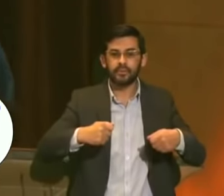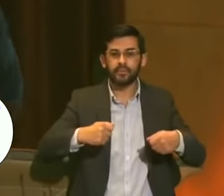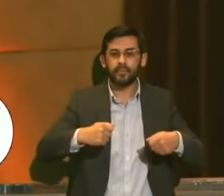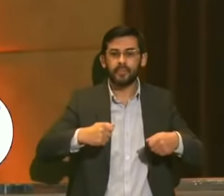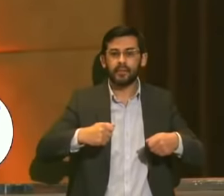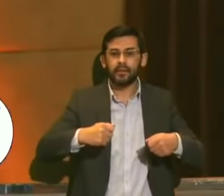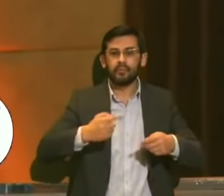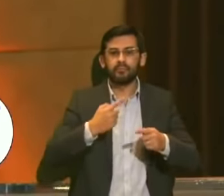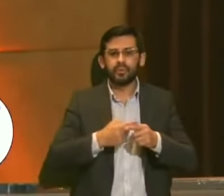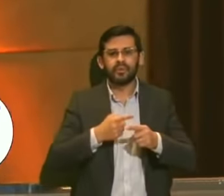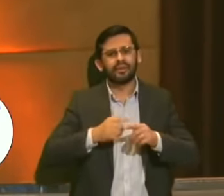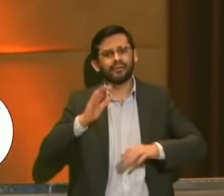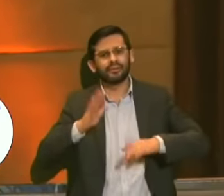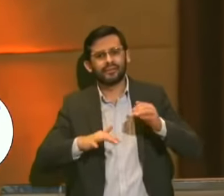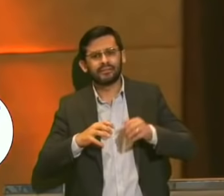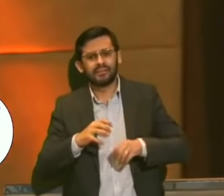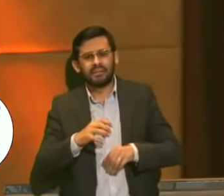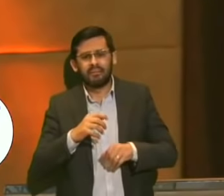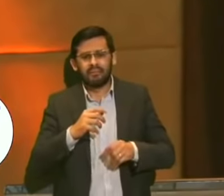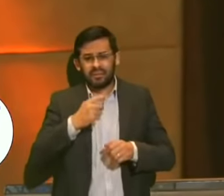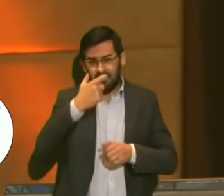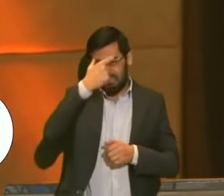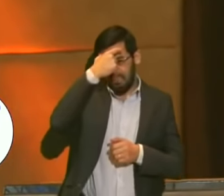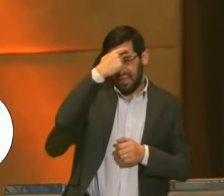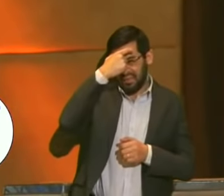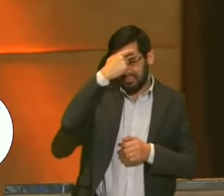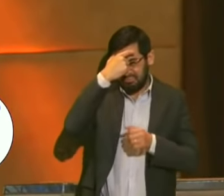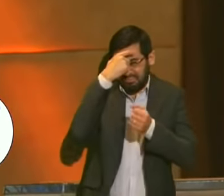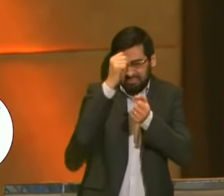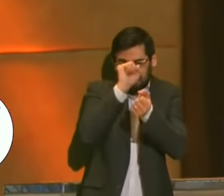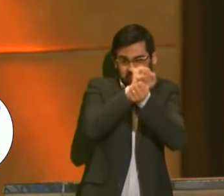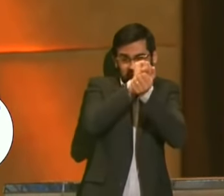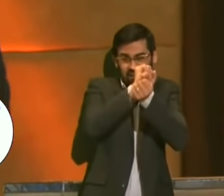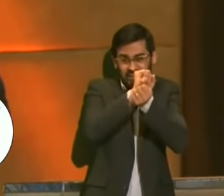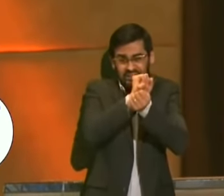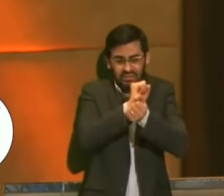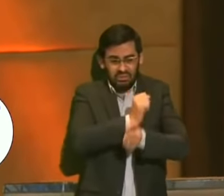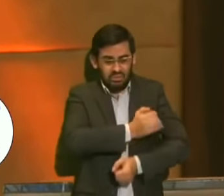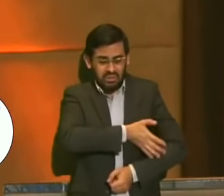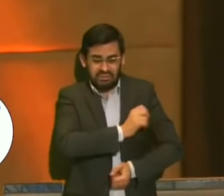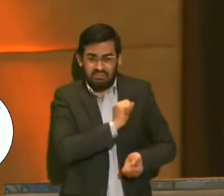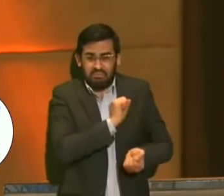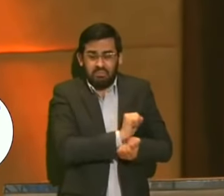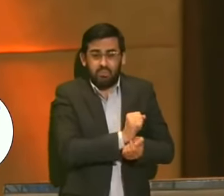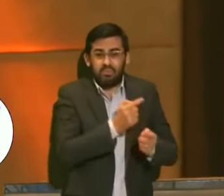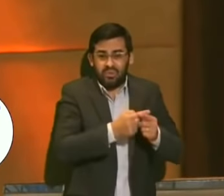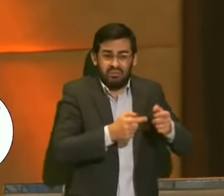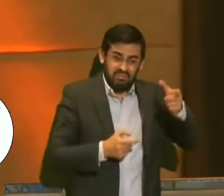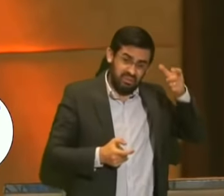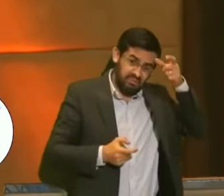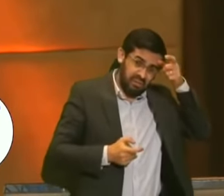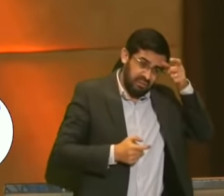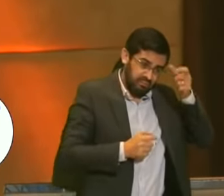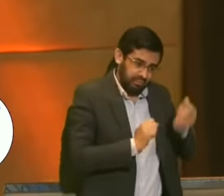Algumas fortalezas foram colocadas na mente da pessoa por Satanás,